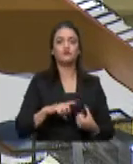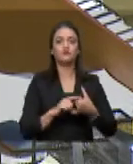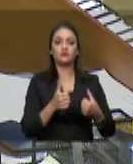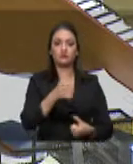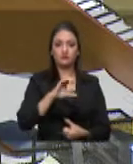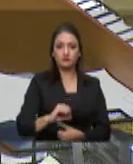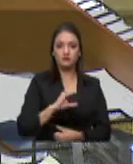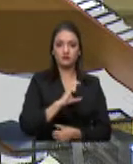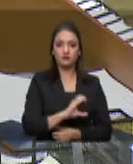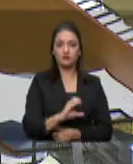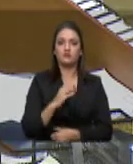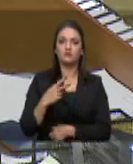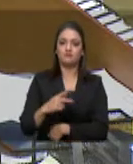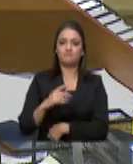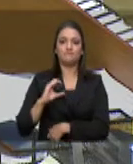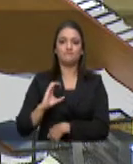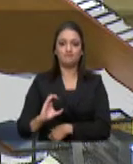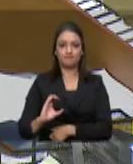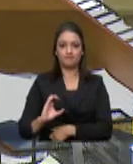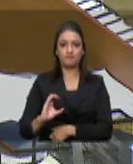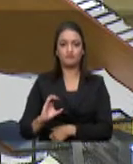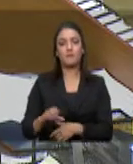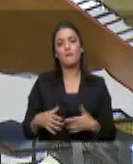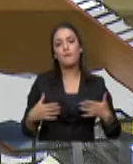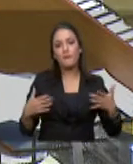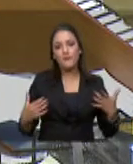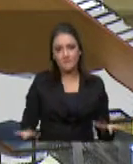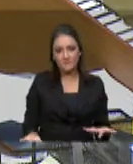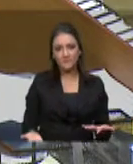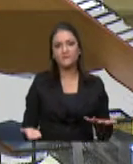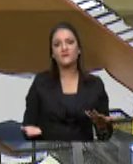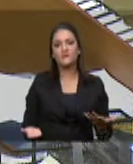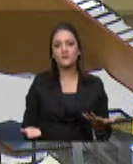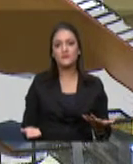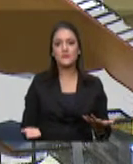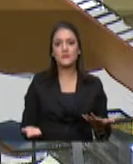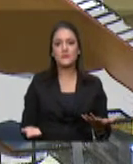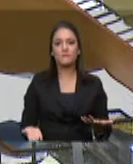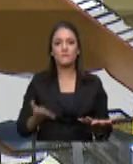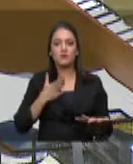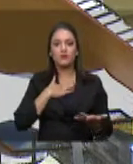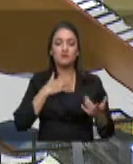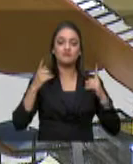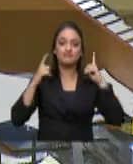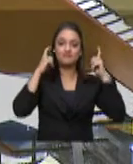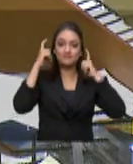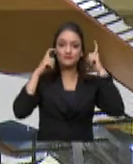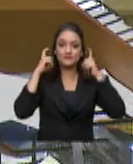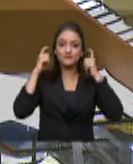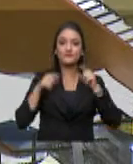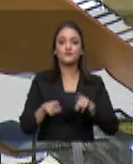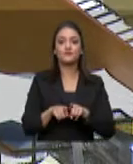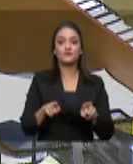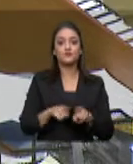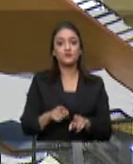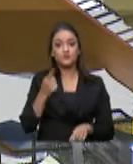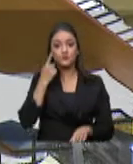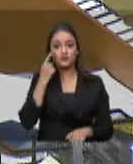Processo Civil. Então, essas são as minhas preocupações. E verifico também